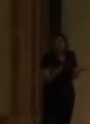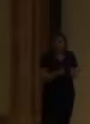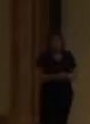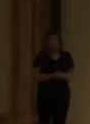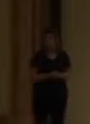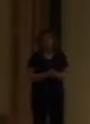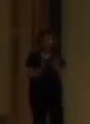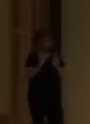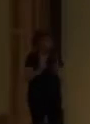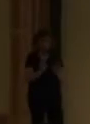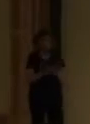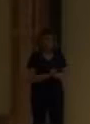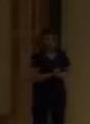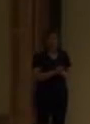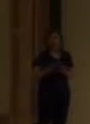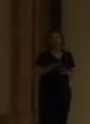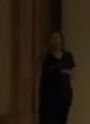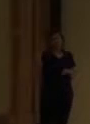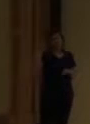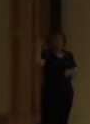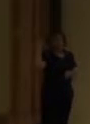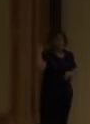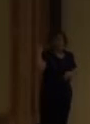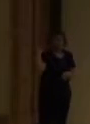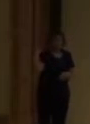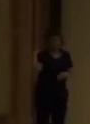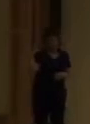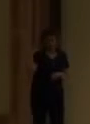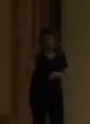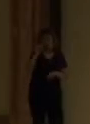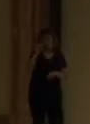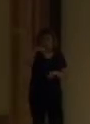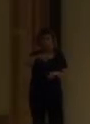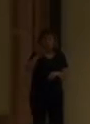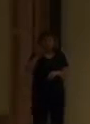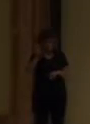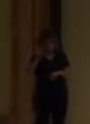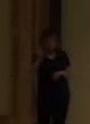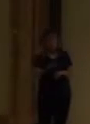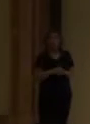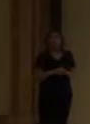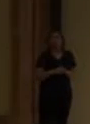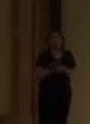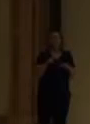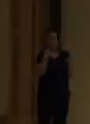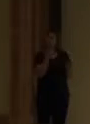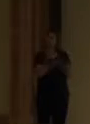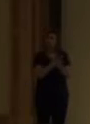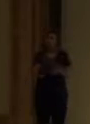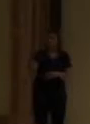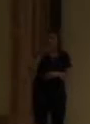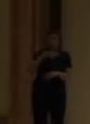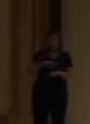quando a ONU disse, aqui há cerca de 8 anos, que mais de metade da população do globo vivia em